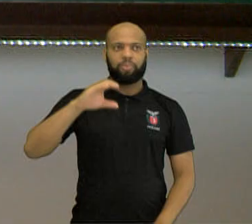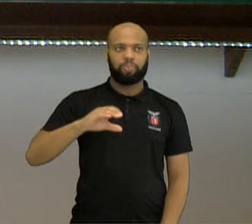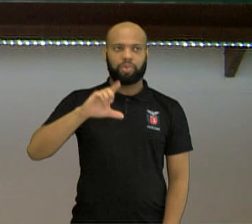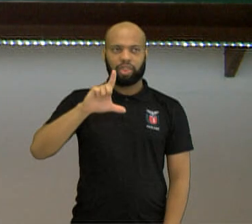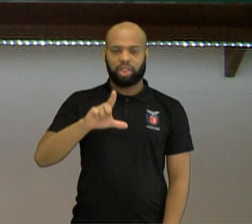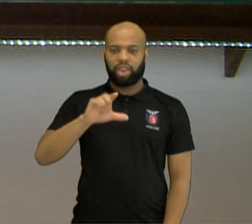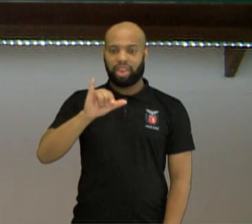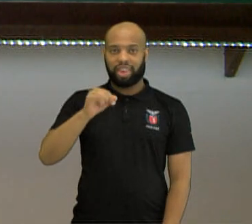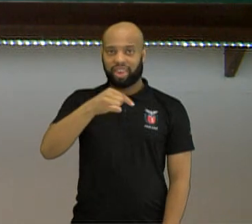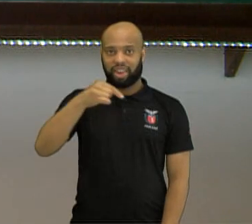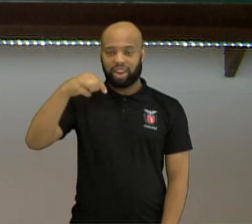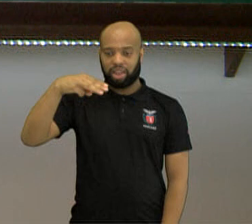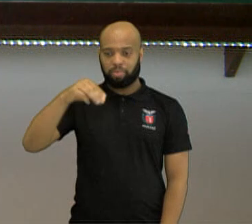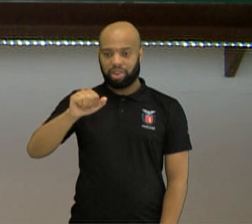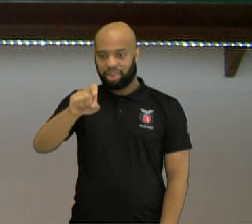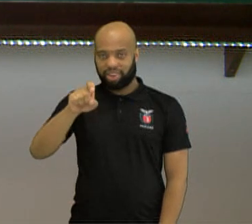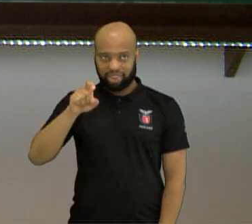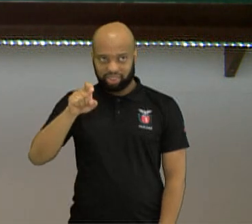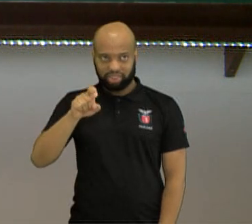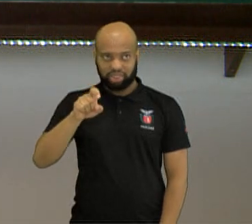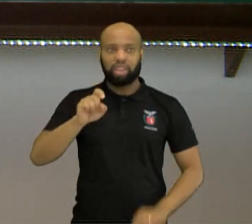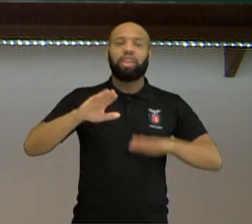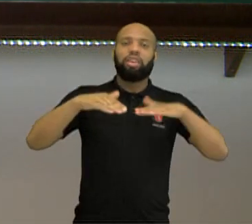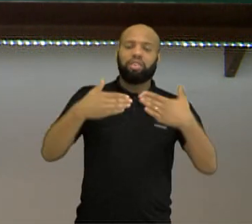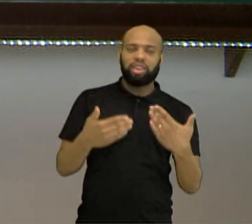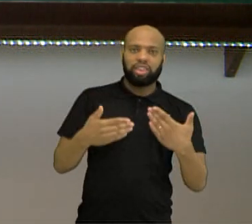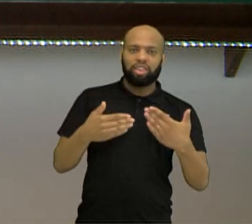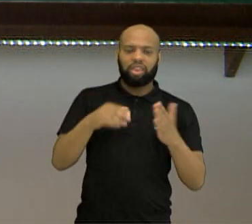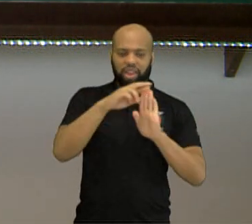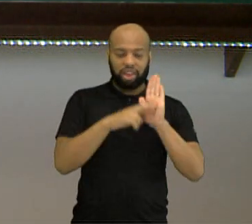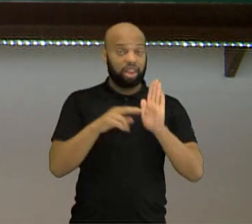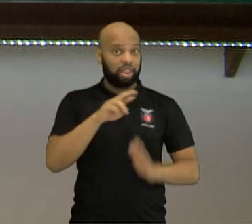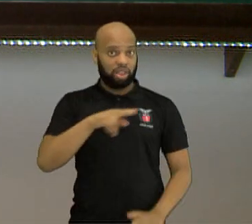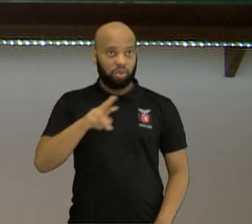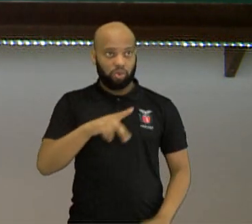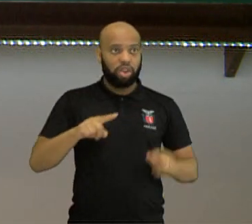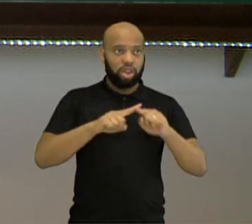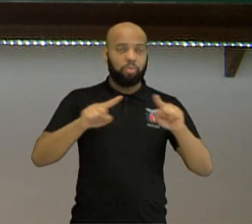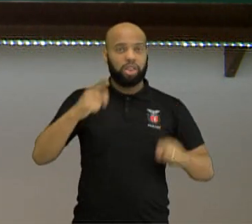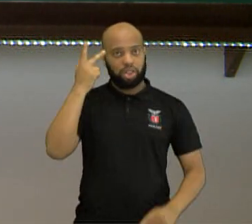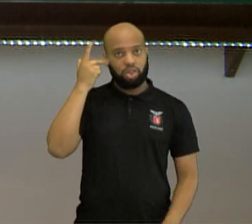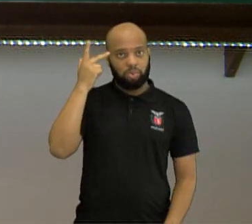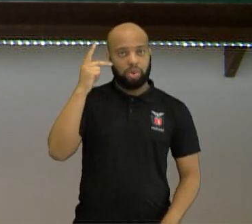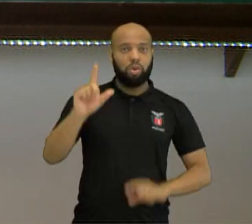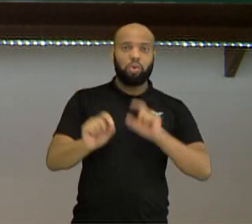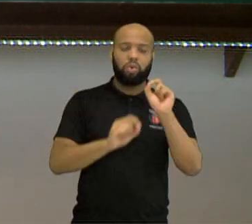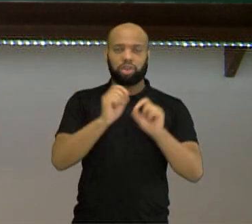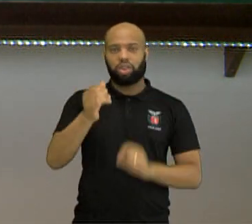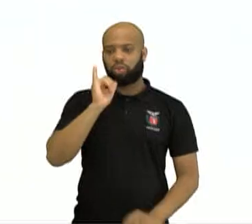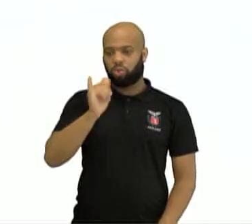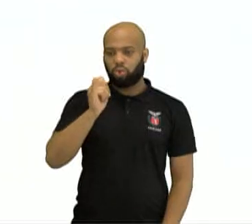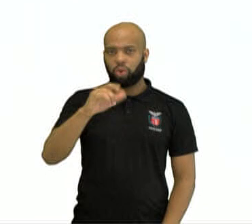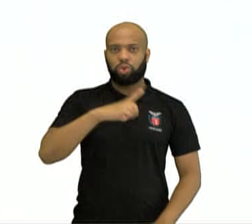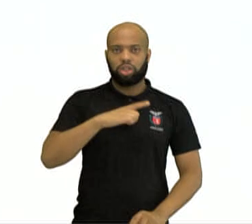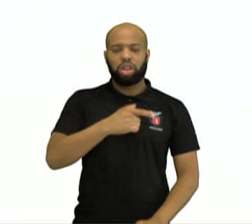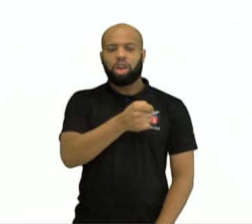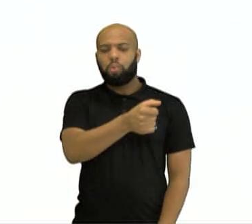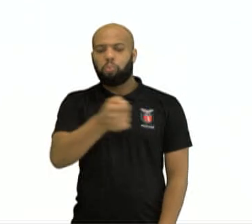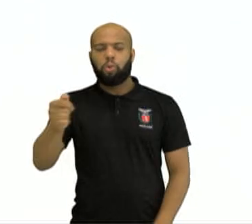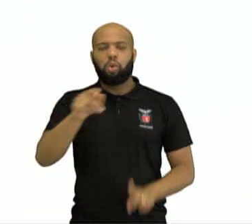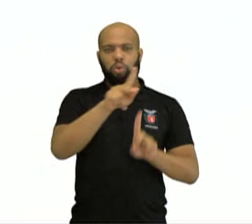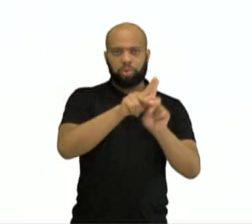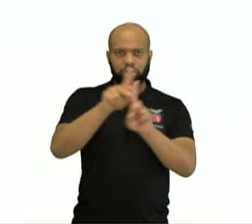clímax. E, além disso, embora não seja uma regra, é comum que o conto apresente poucos